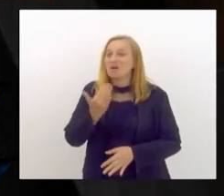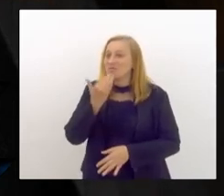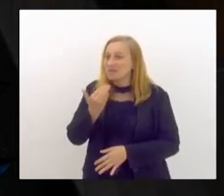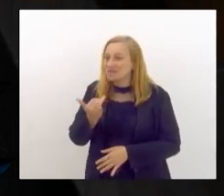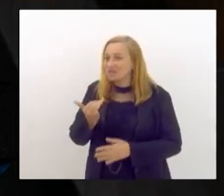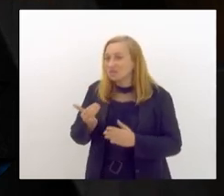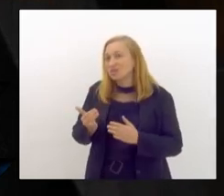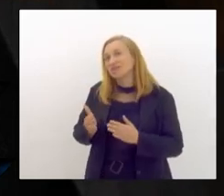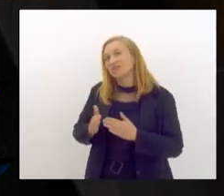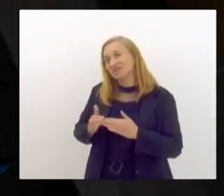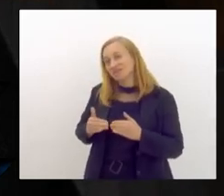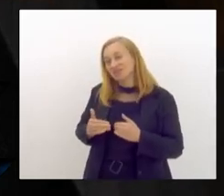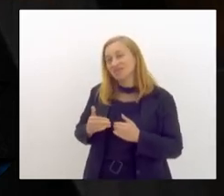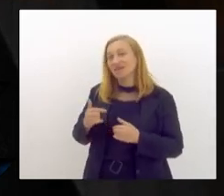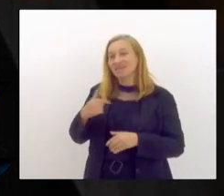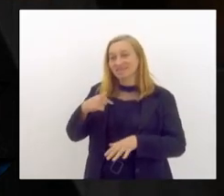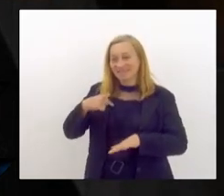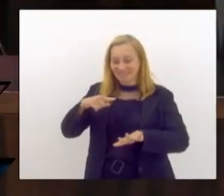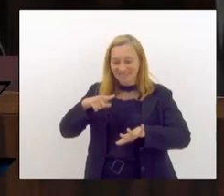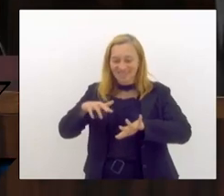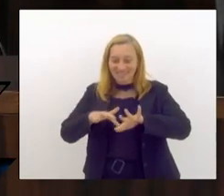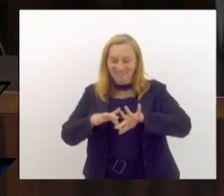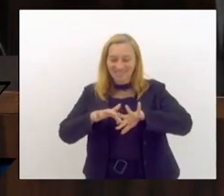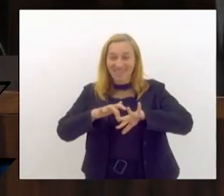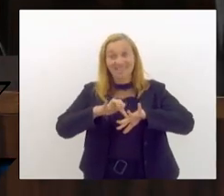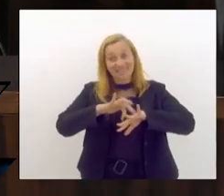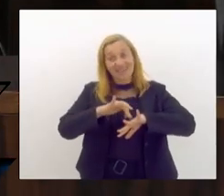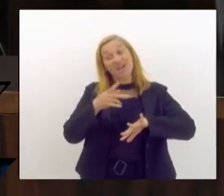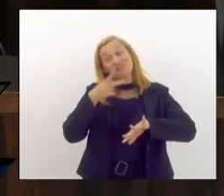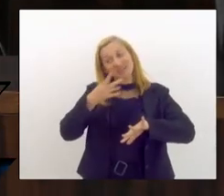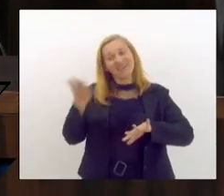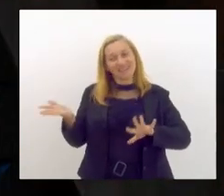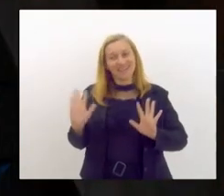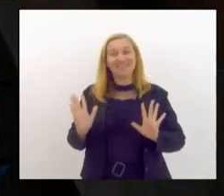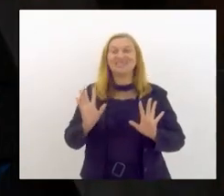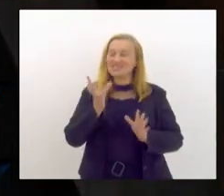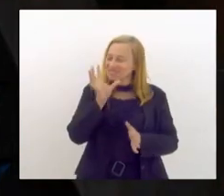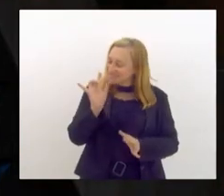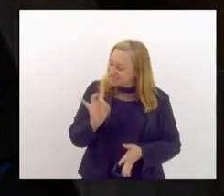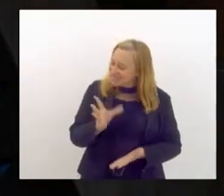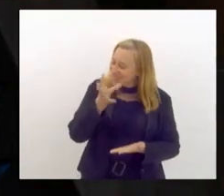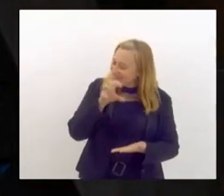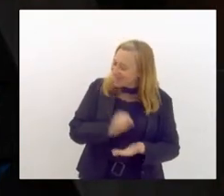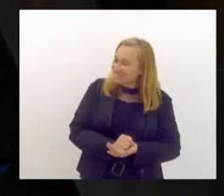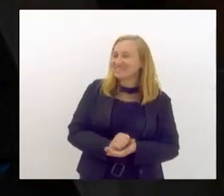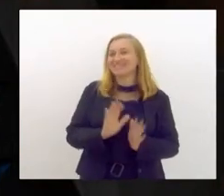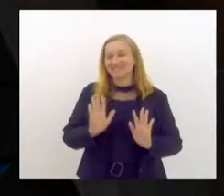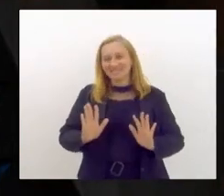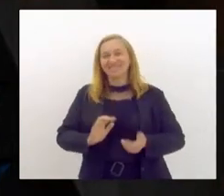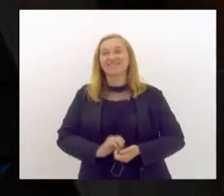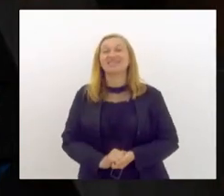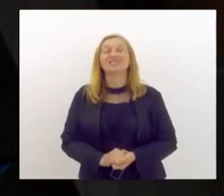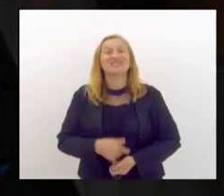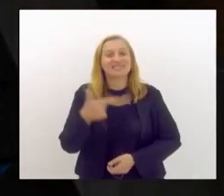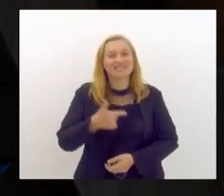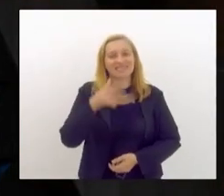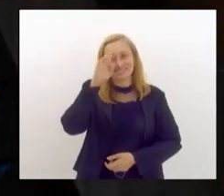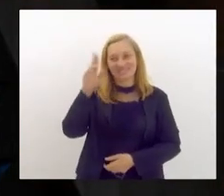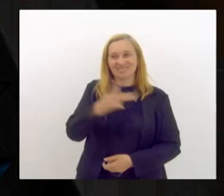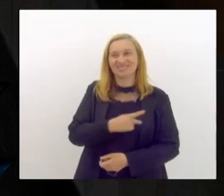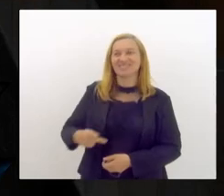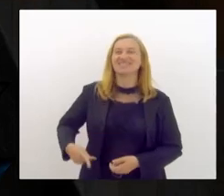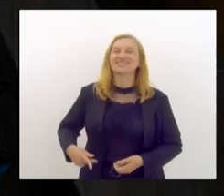Excelência, porque tem uma escadinha aí para subir. Não, só o registro, só o registro. Segundo, senhora